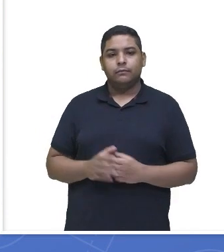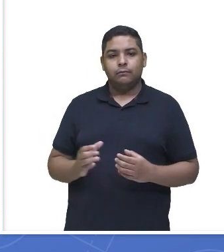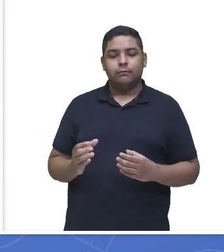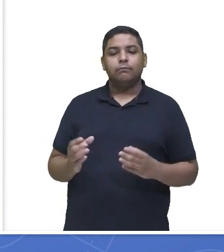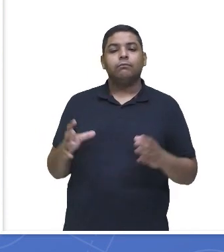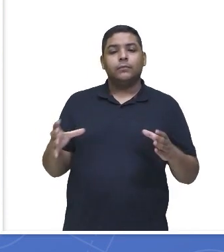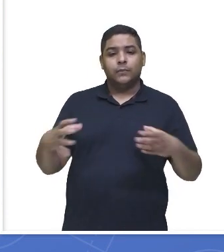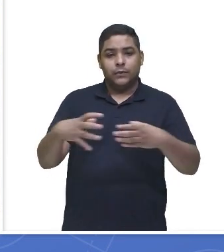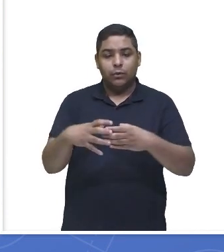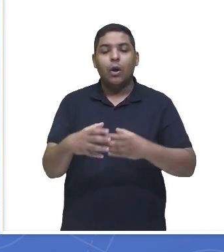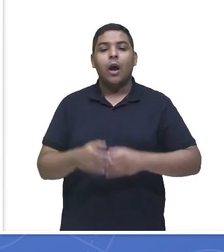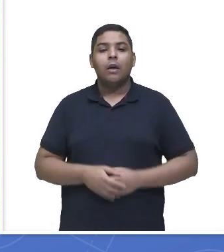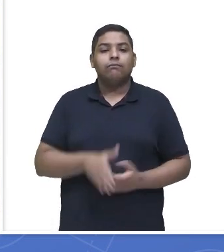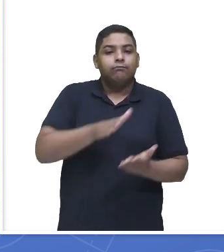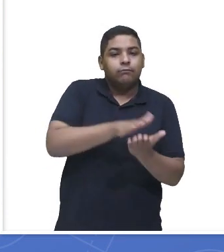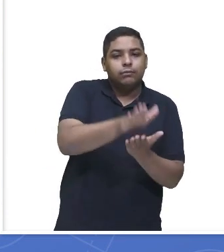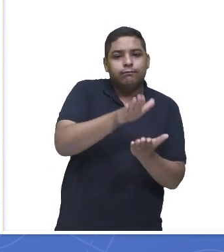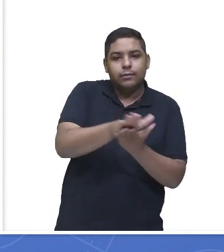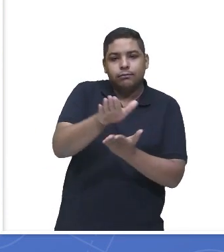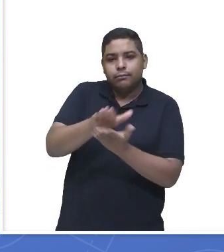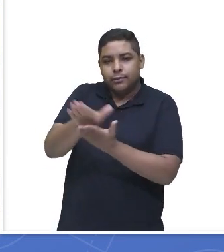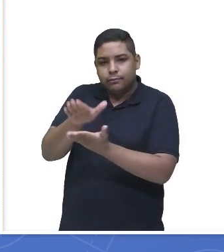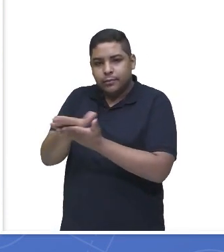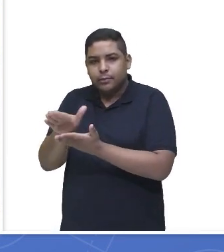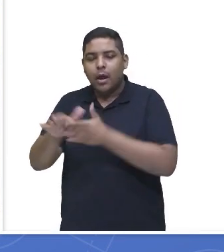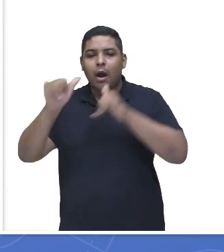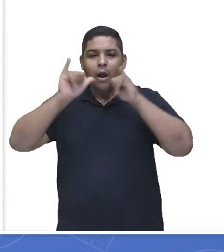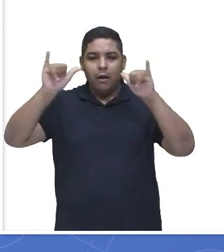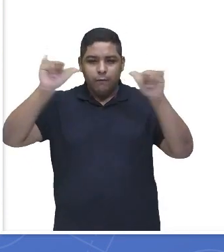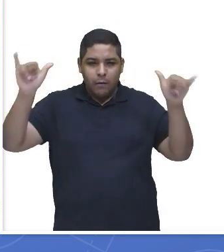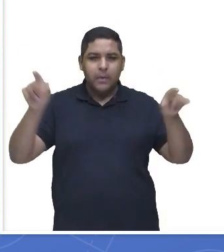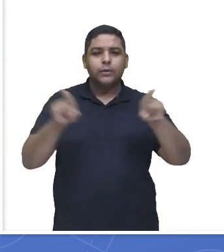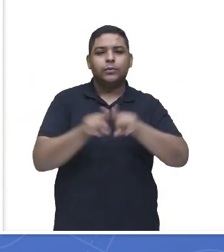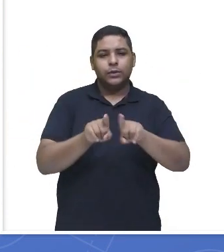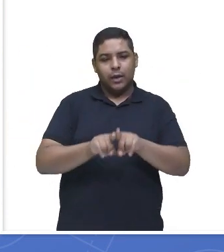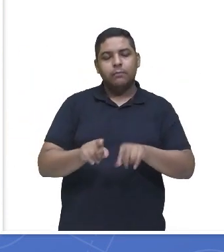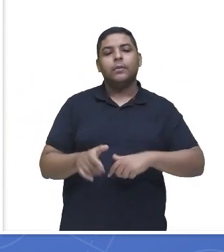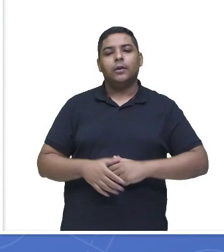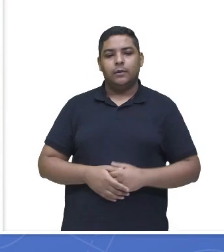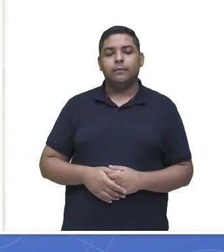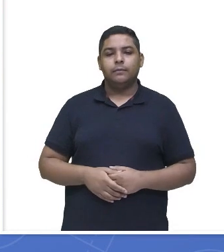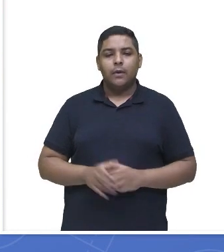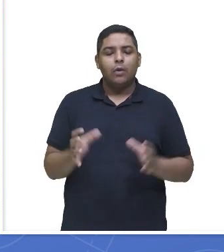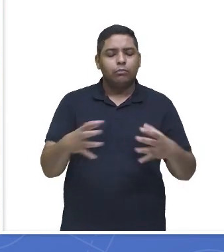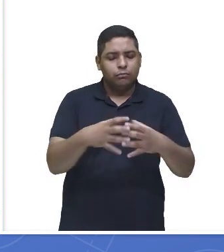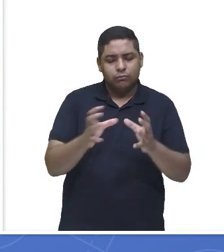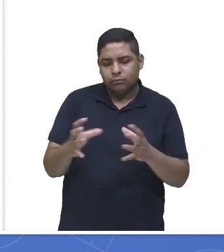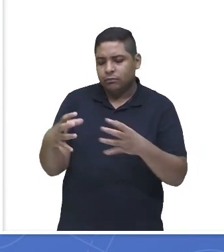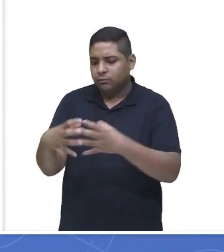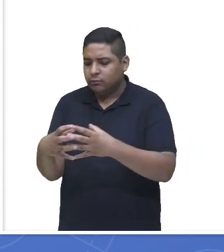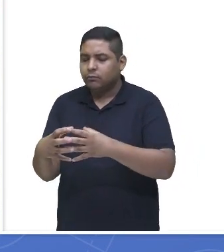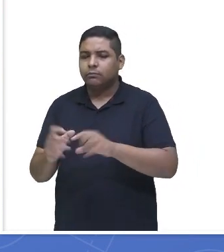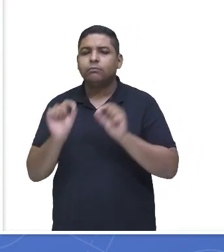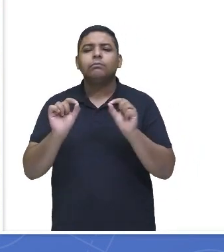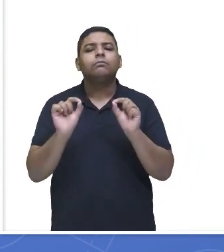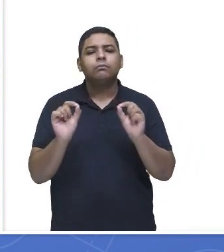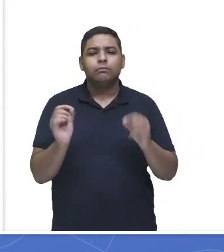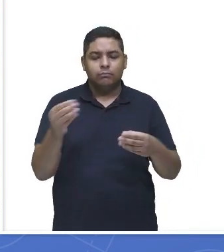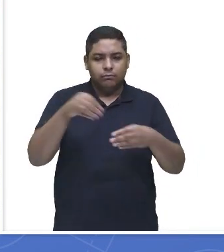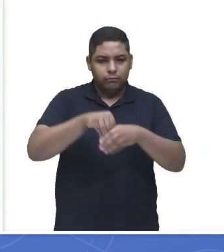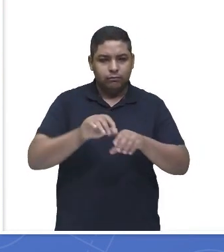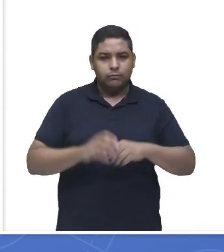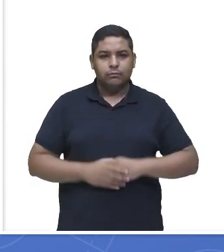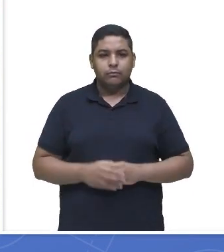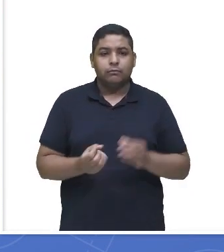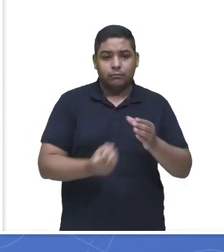invenção da imprensa. Olha só que legal. Quando eu falo de contexto urbano, de núcleos urbanos, eu falo o quê? Do surgimento